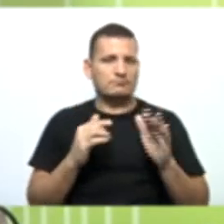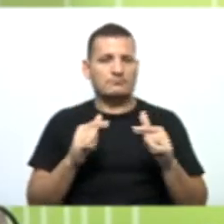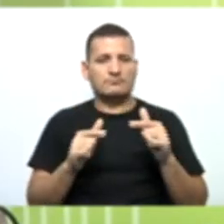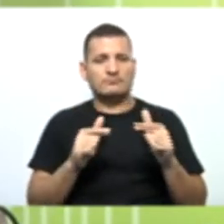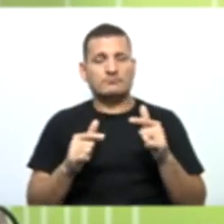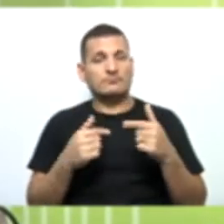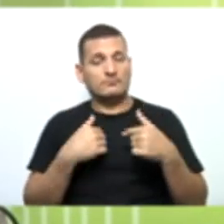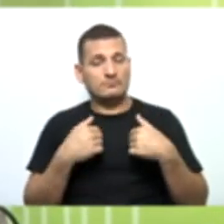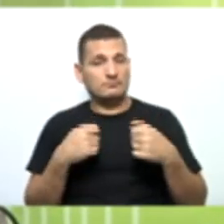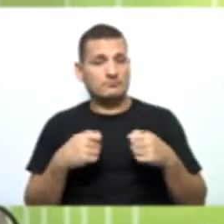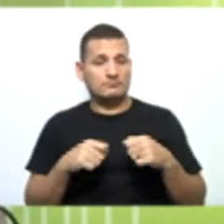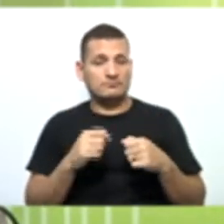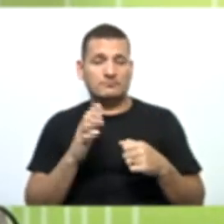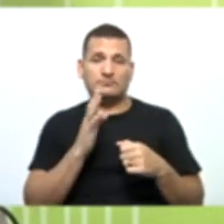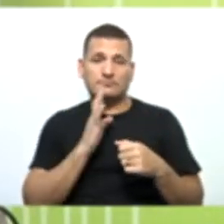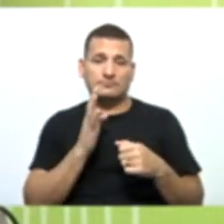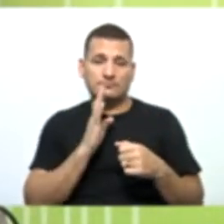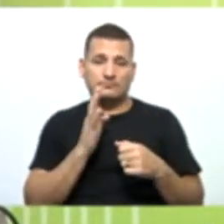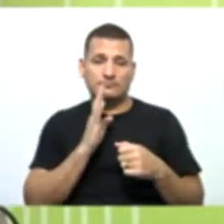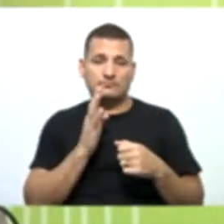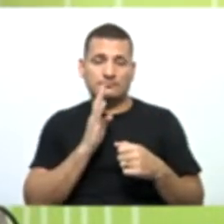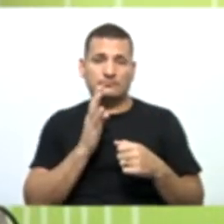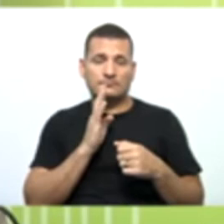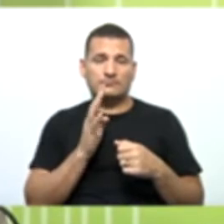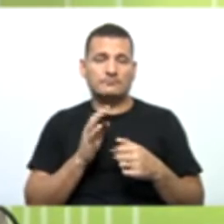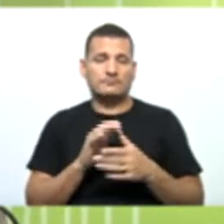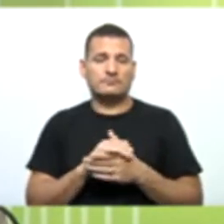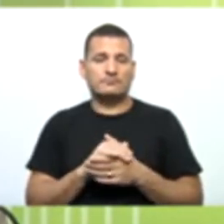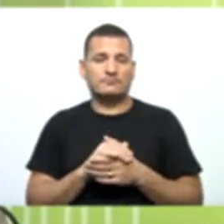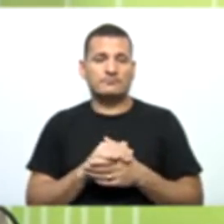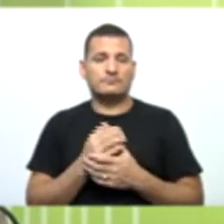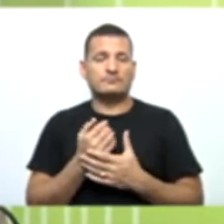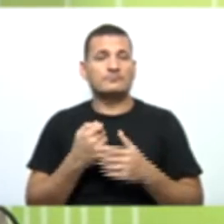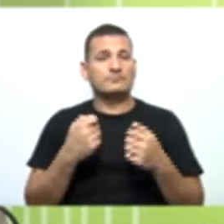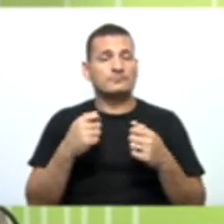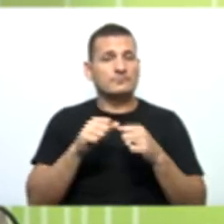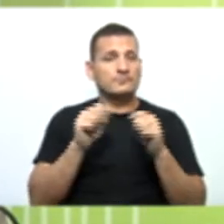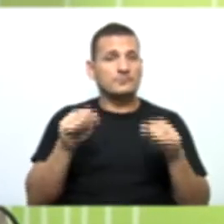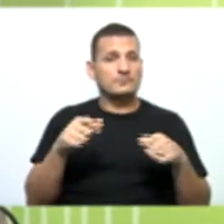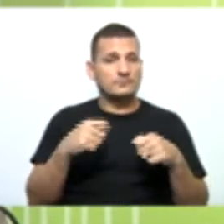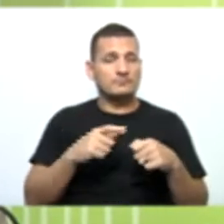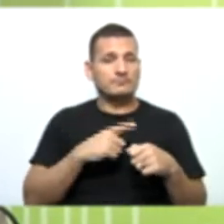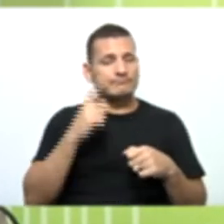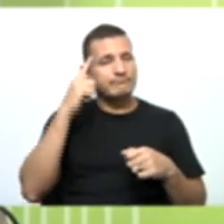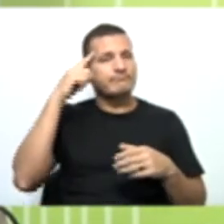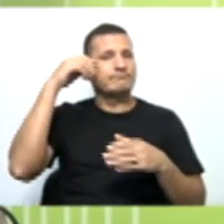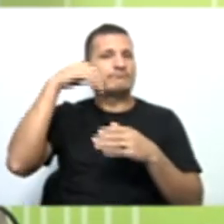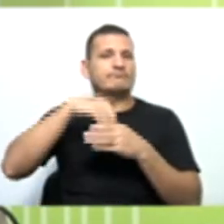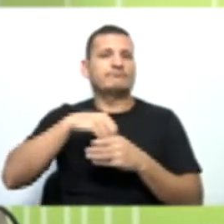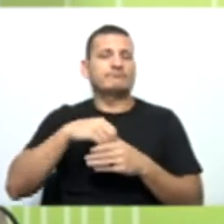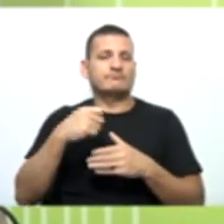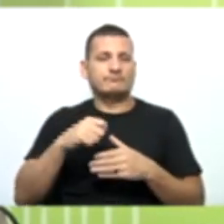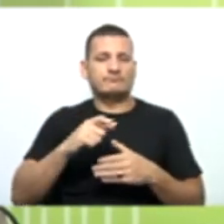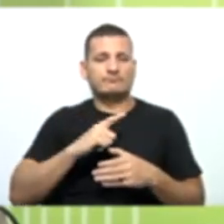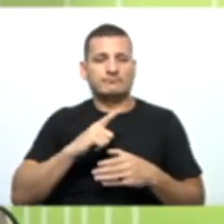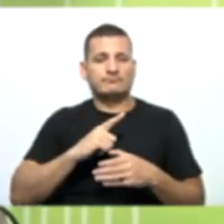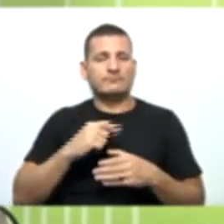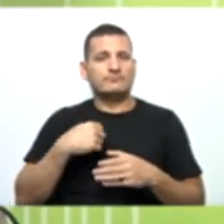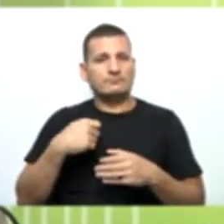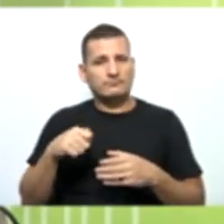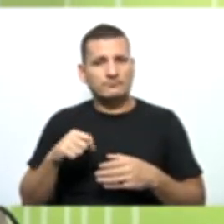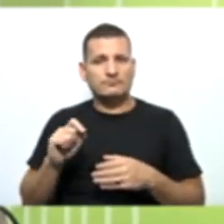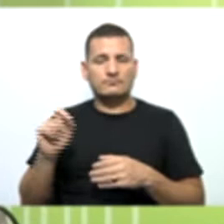ter que conhecer, antes do sistema existir, o sistema vai ter que estar na minha cabeça. Eu vou ter que me relacionar com o